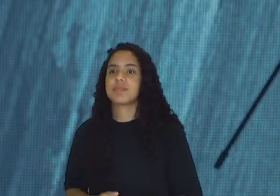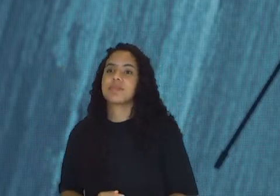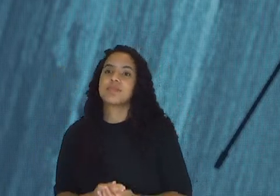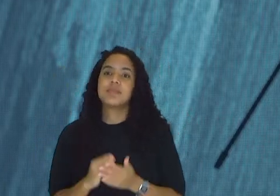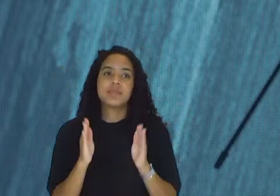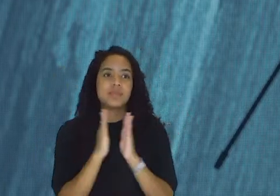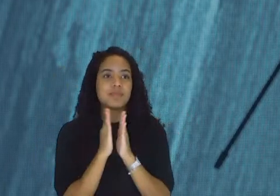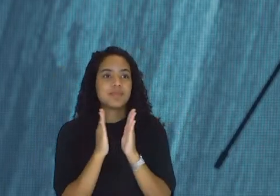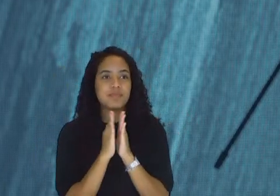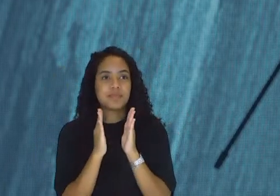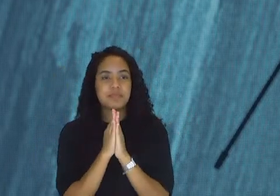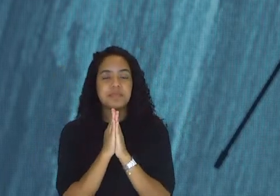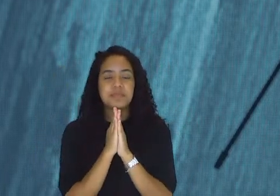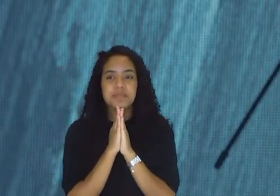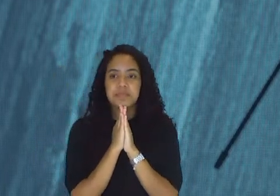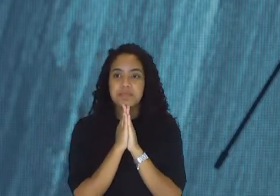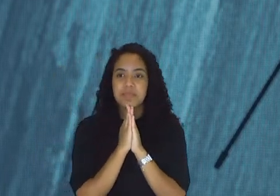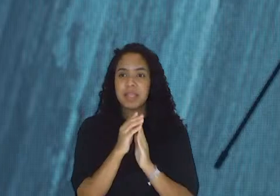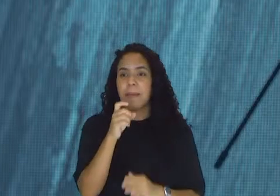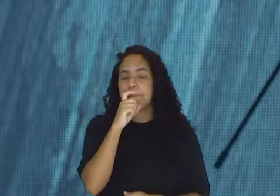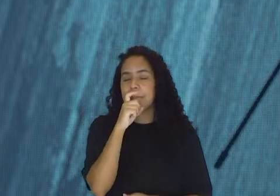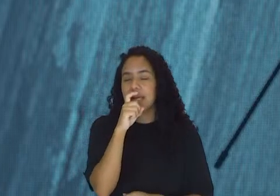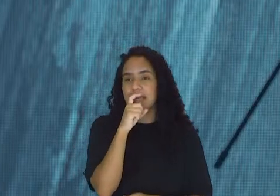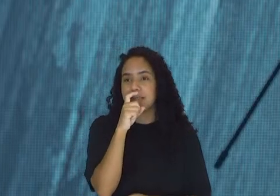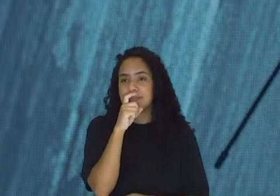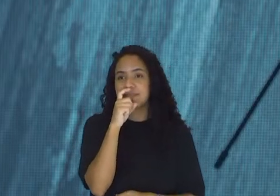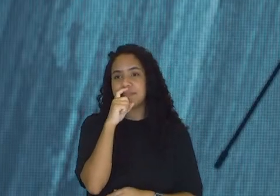Mais uma vez nessa manhã nós oramos